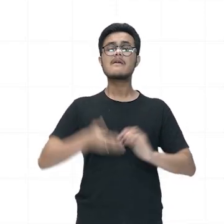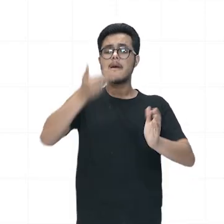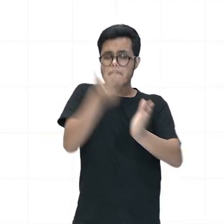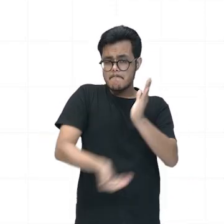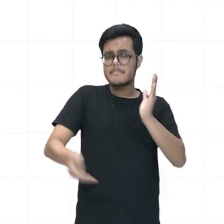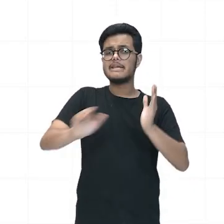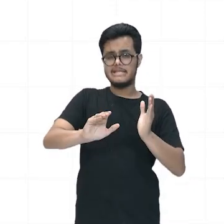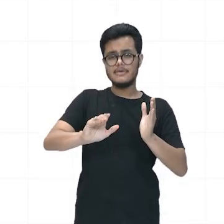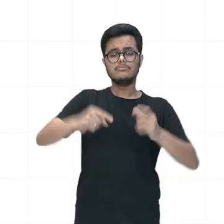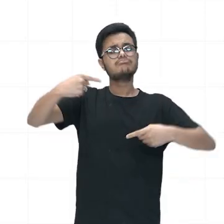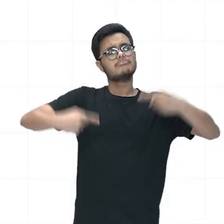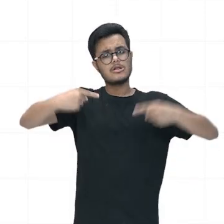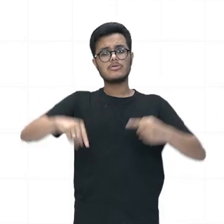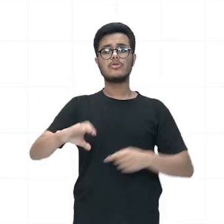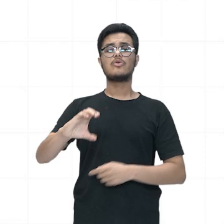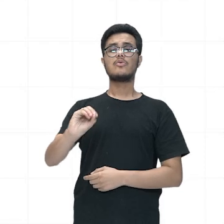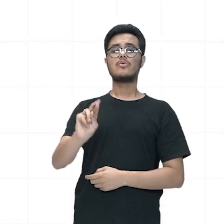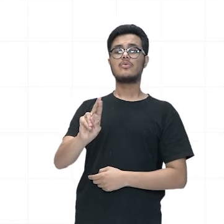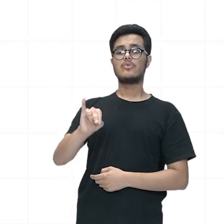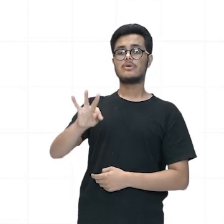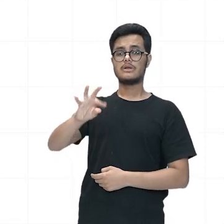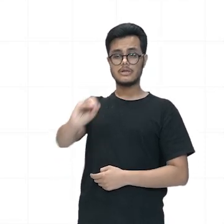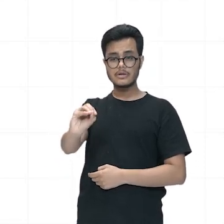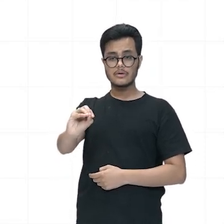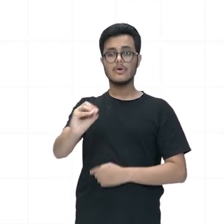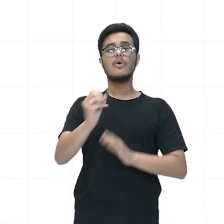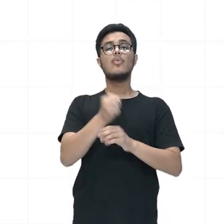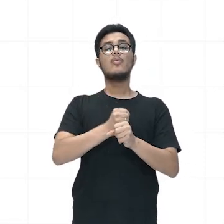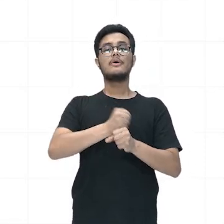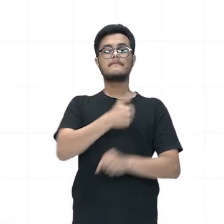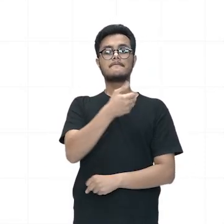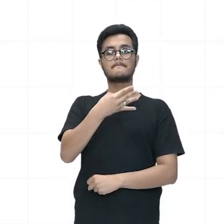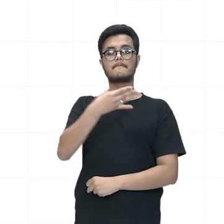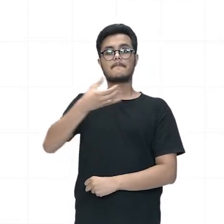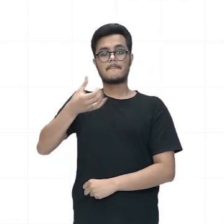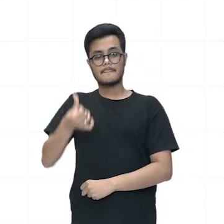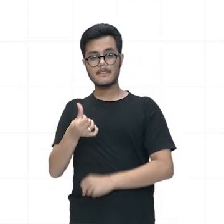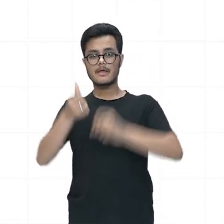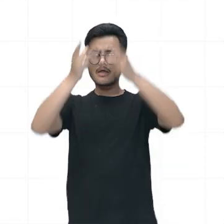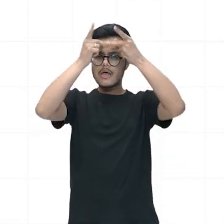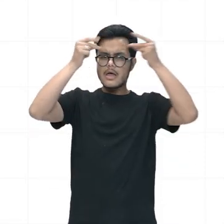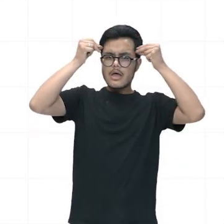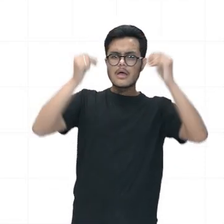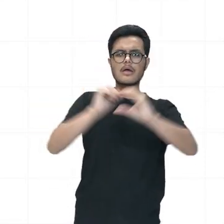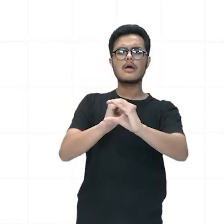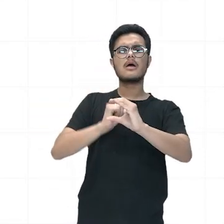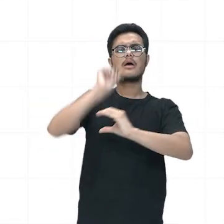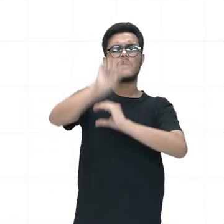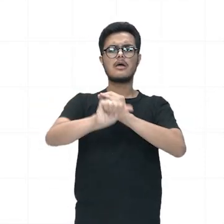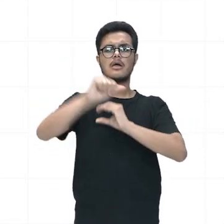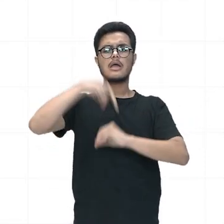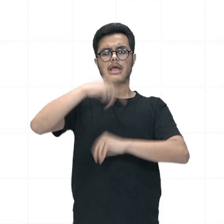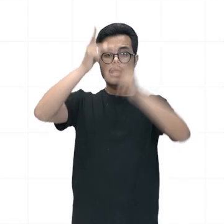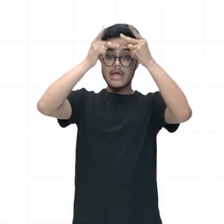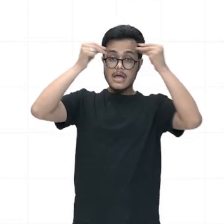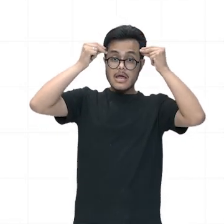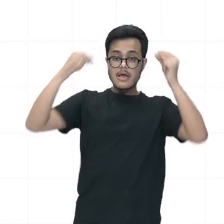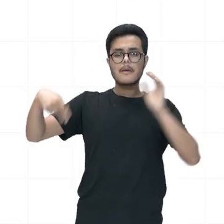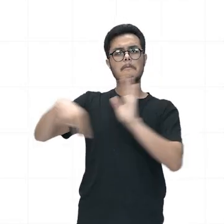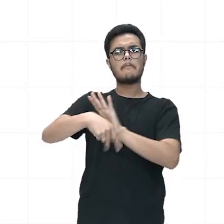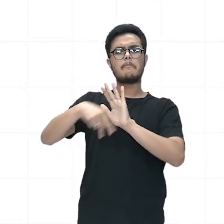de Corinto, em 146 a.C., a Grécia iria se tornar um protetorado